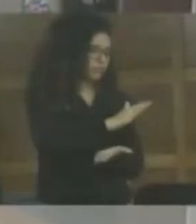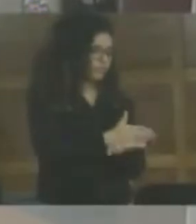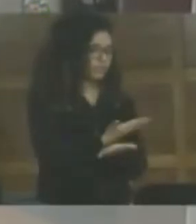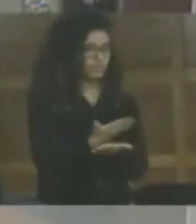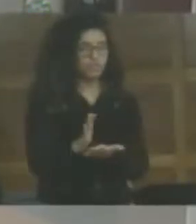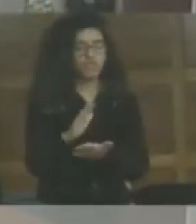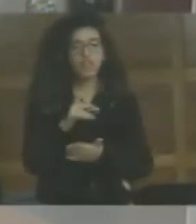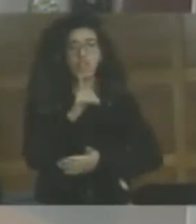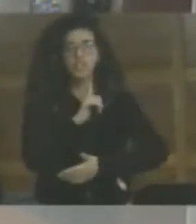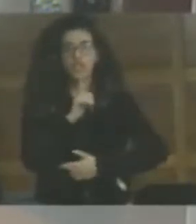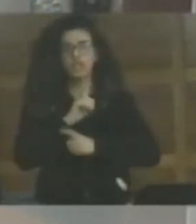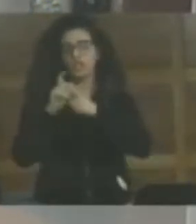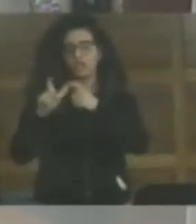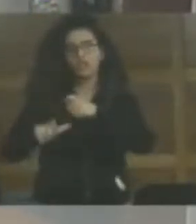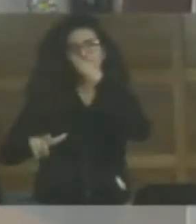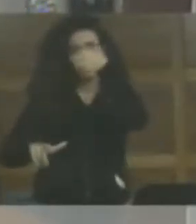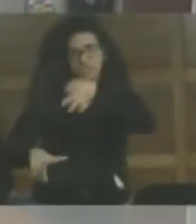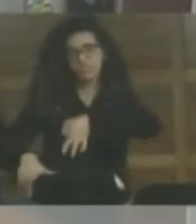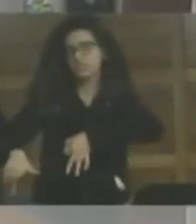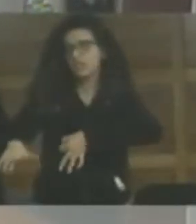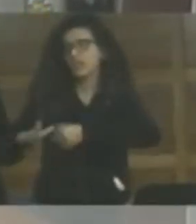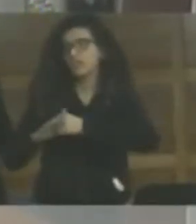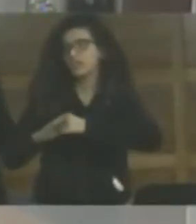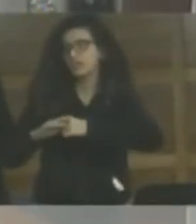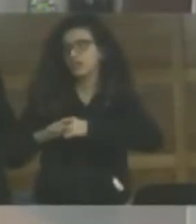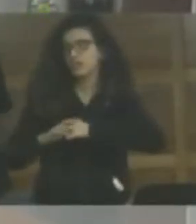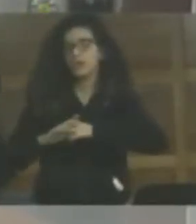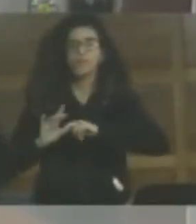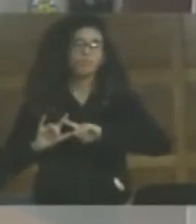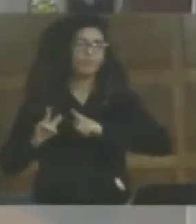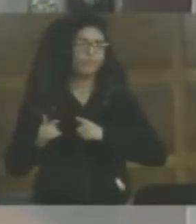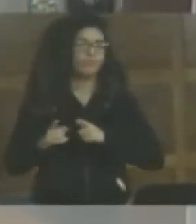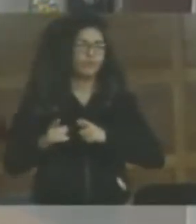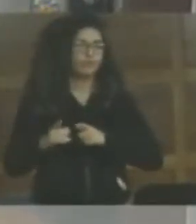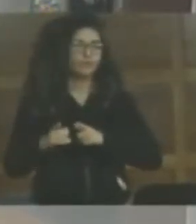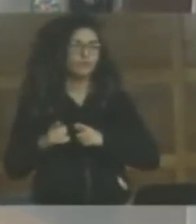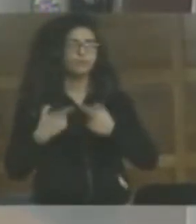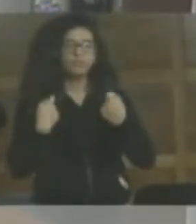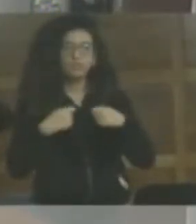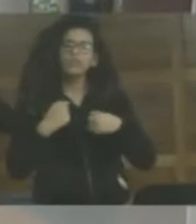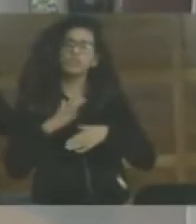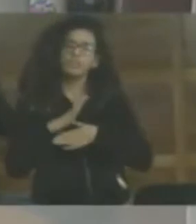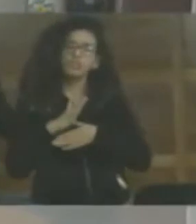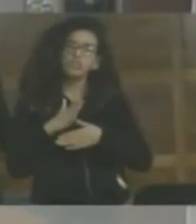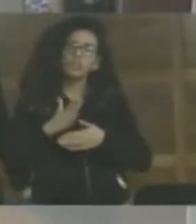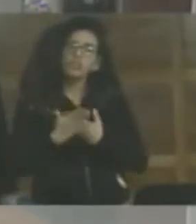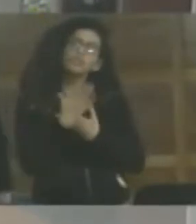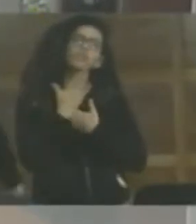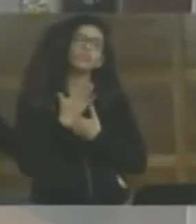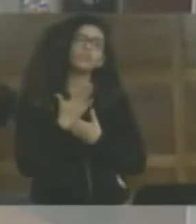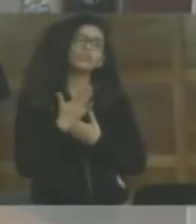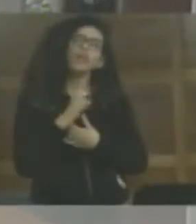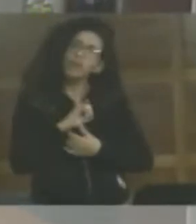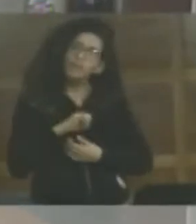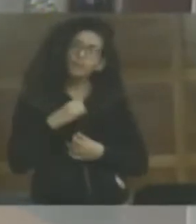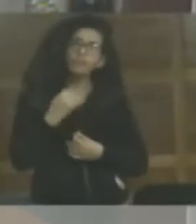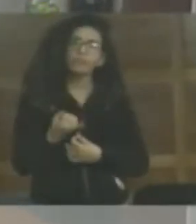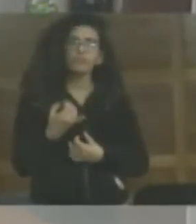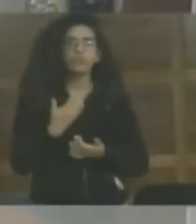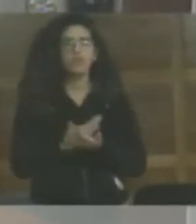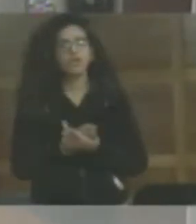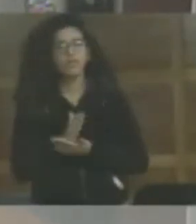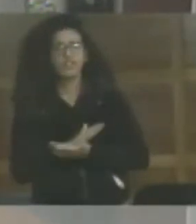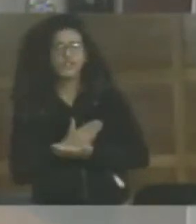até lugar para descartar, para virar de novo material, mas a gente precisa dessa colaboração. Então, o povo aproveita, muitas das vezes,